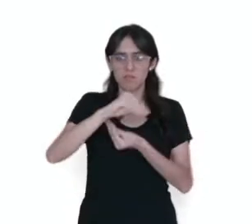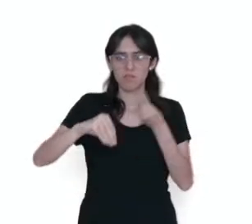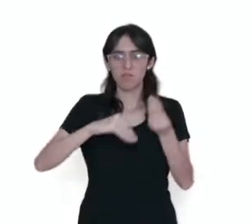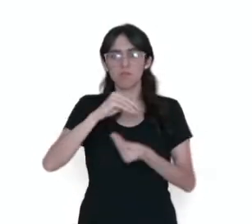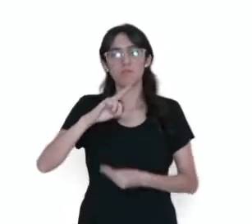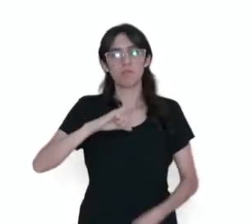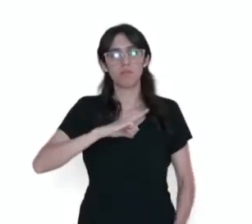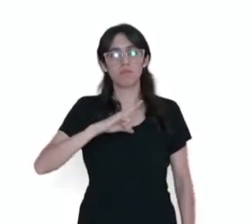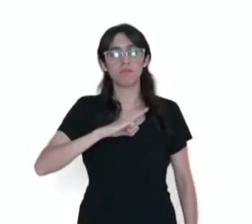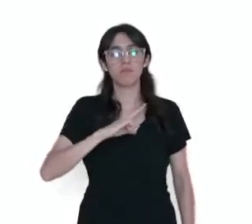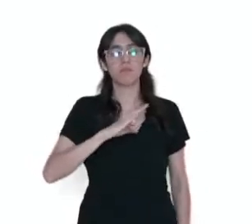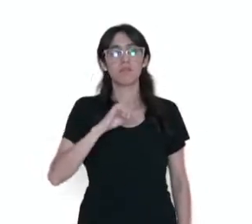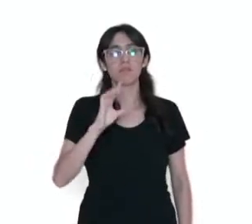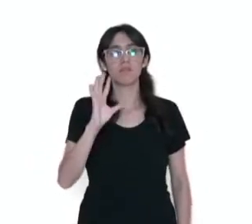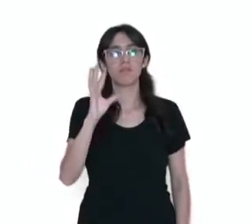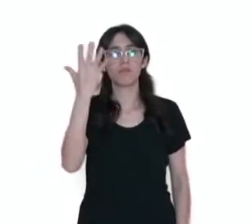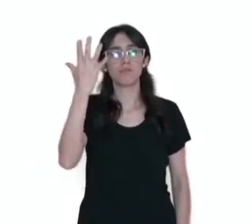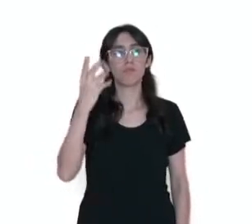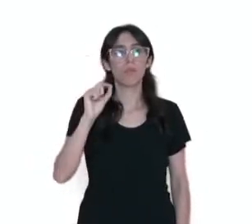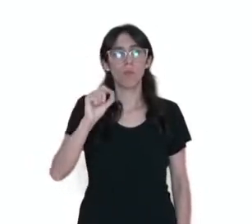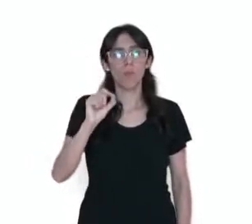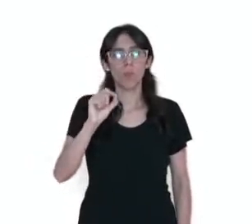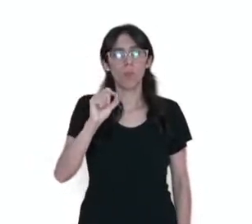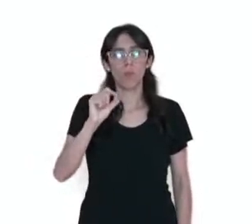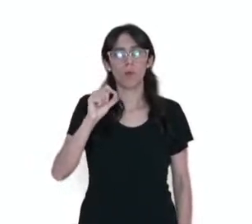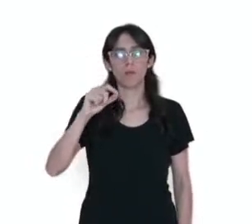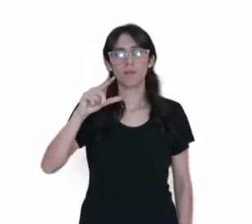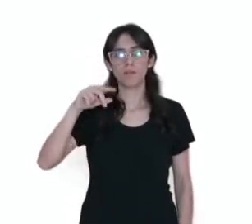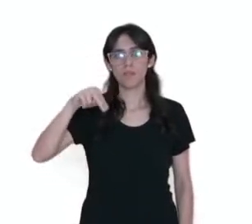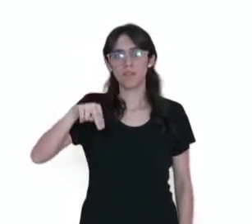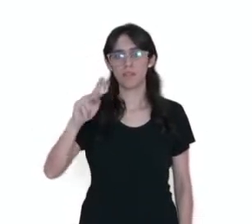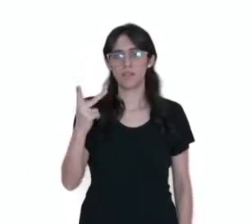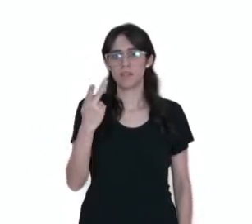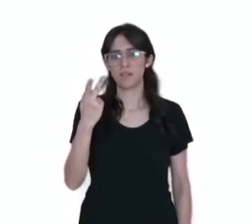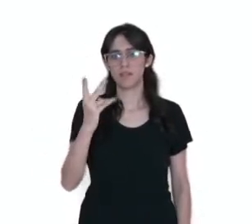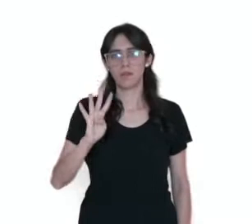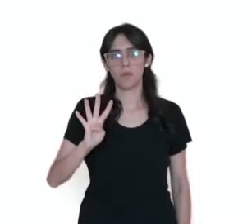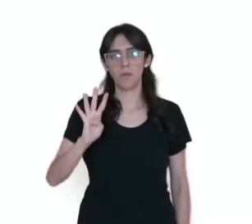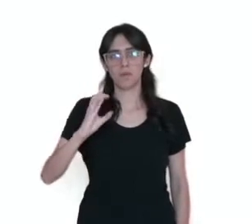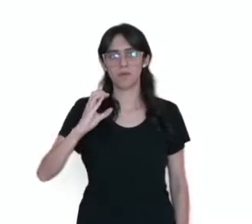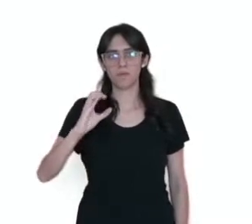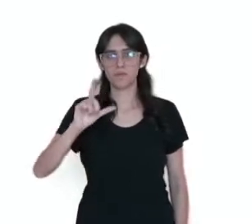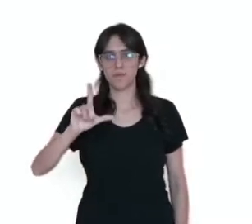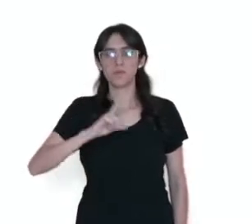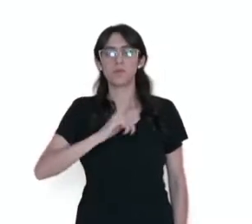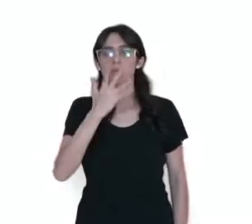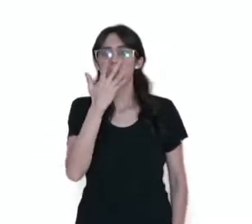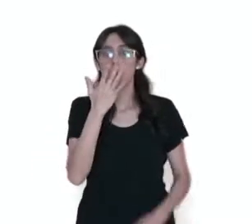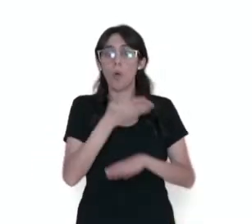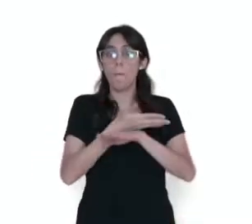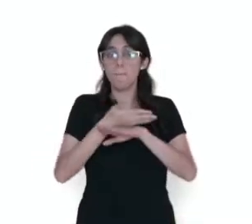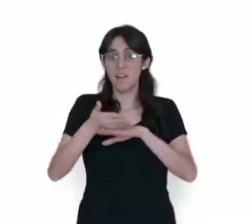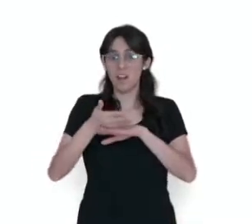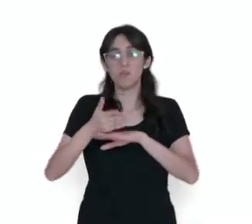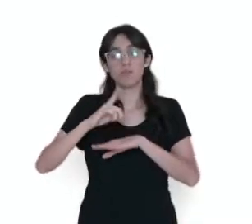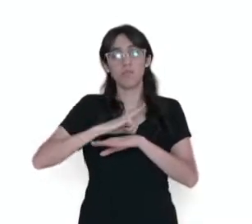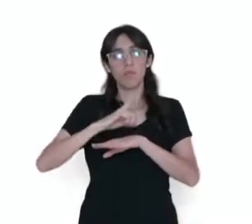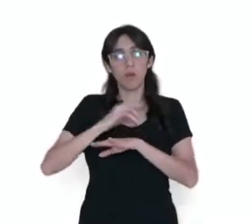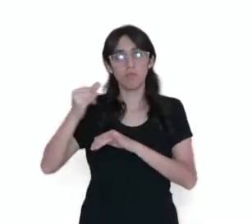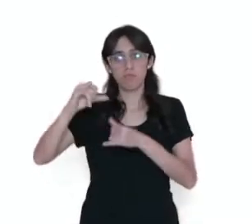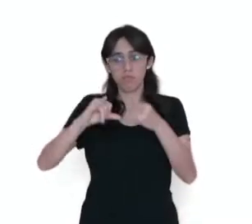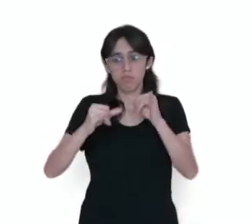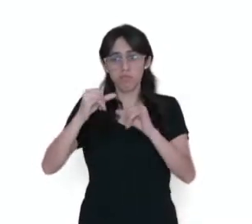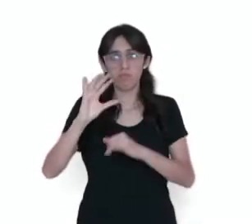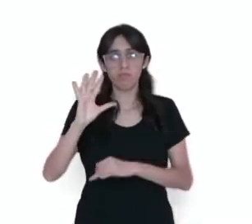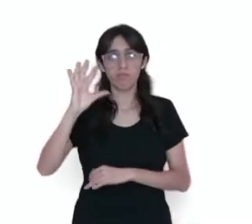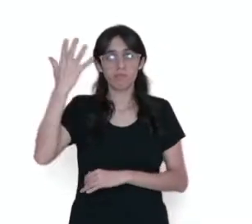de cor branca e altamente denso, caracterizado por um vapor branco. Então aqui a gente tem uma reação acontecendo, onde